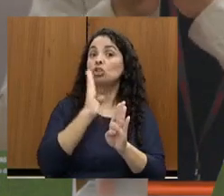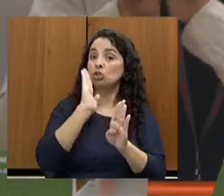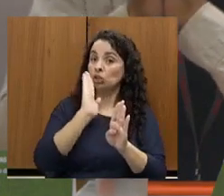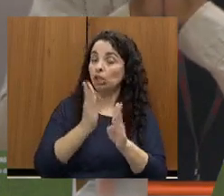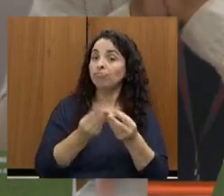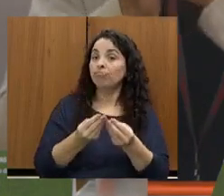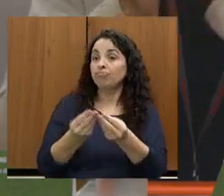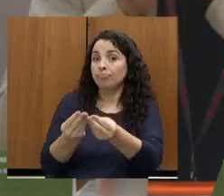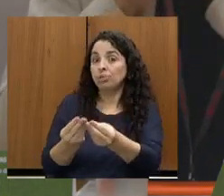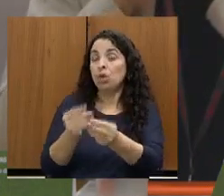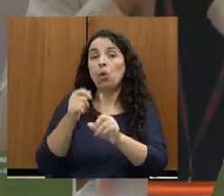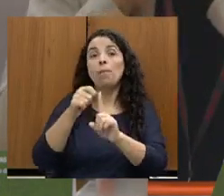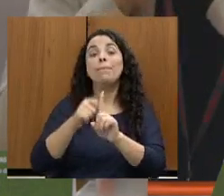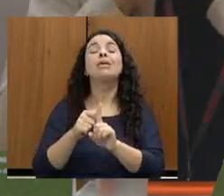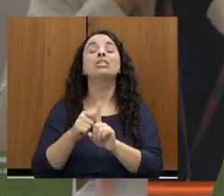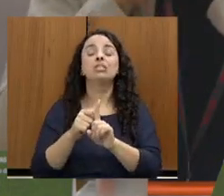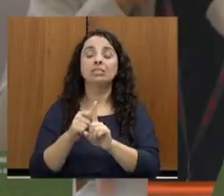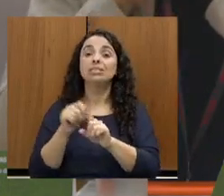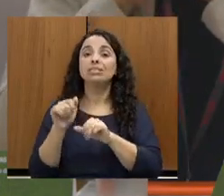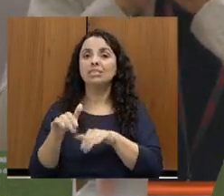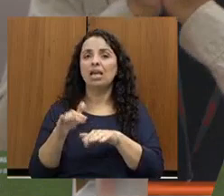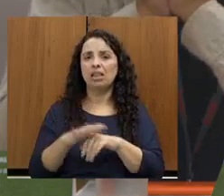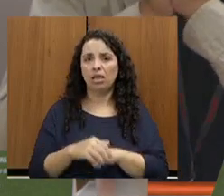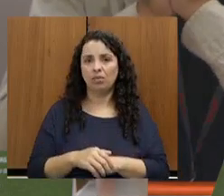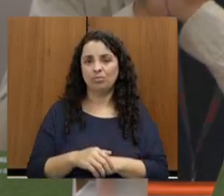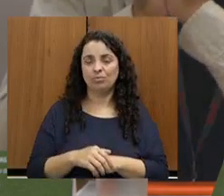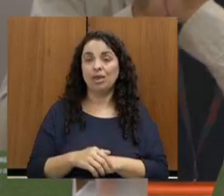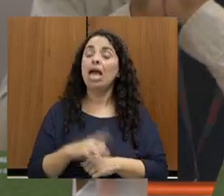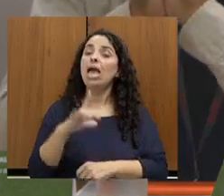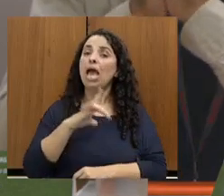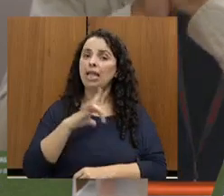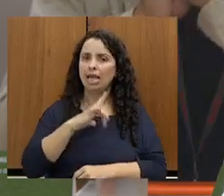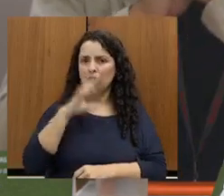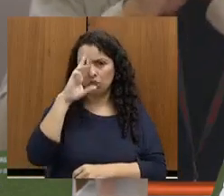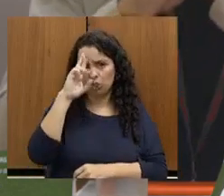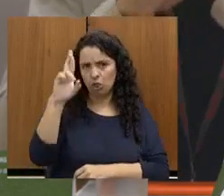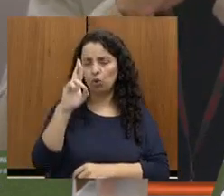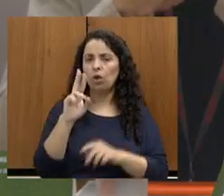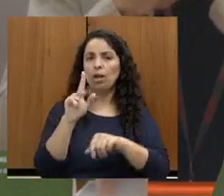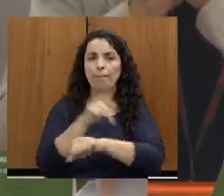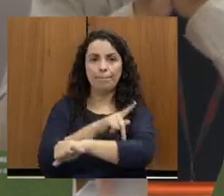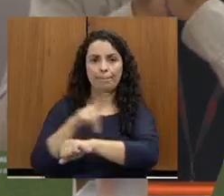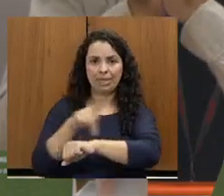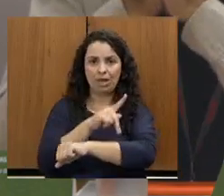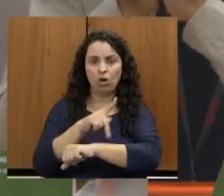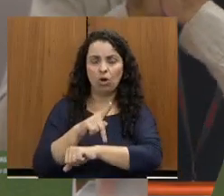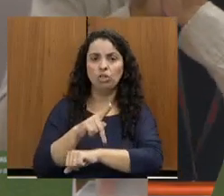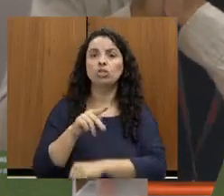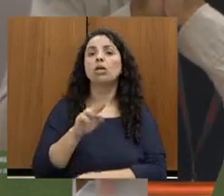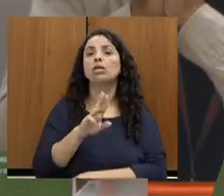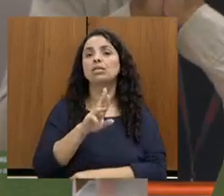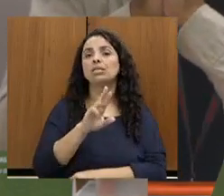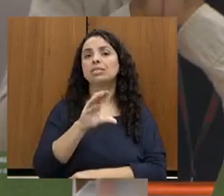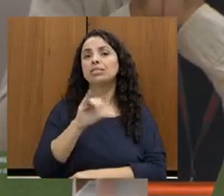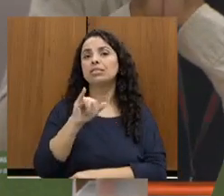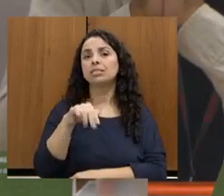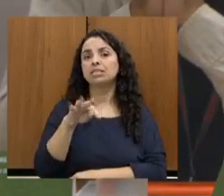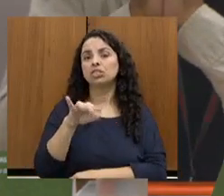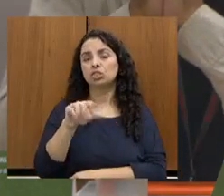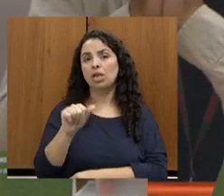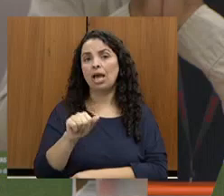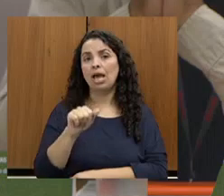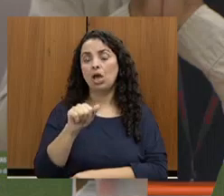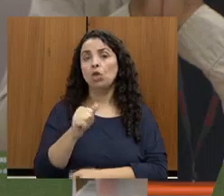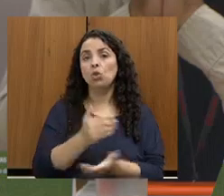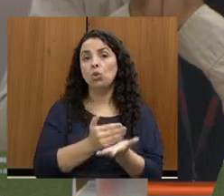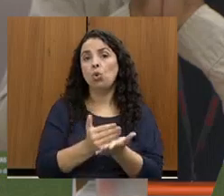E aí eu pontuo que a diretora, a Cíntia, a diretora pedagógica, não é diretora geral, desde o início do ano ela me